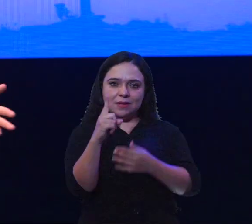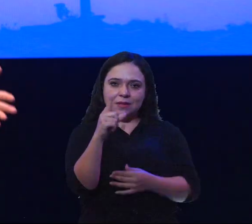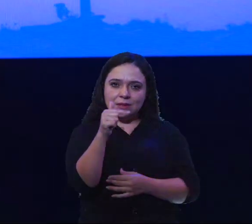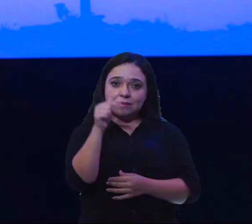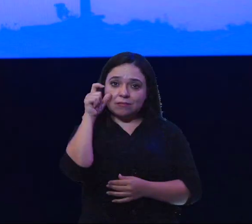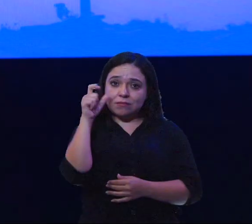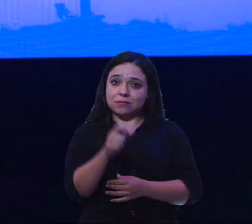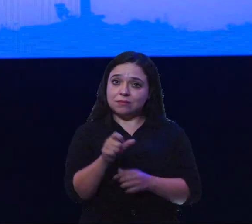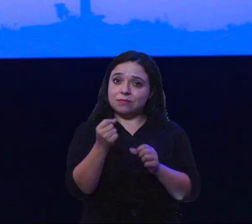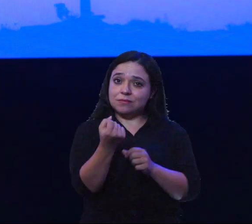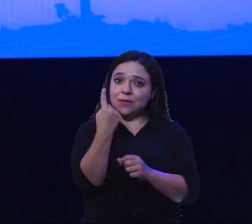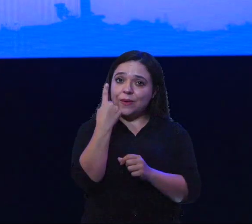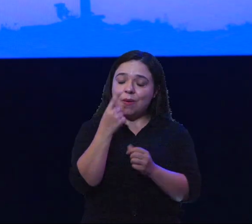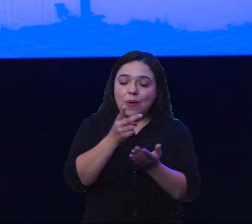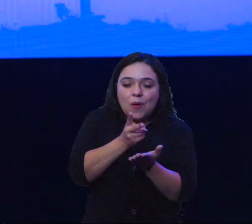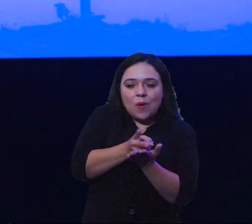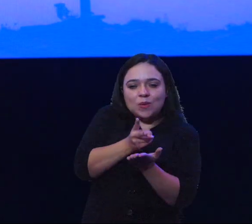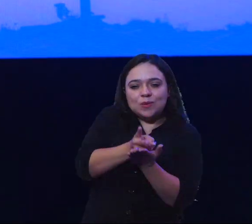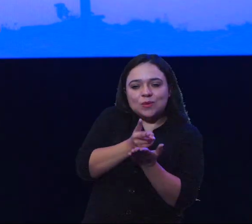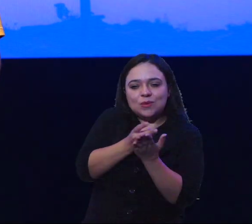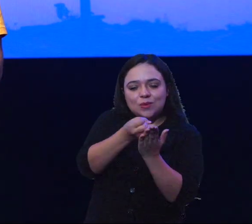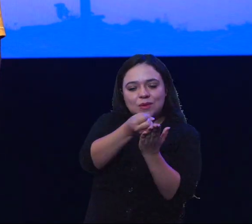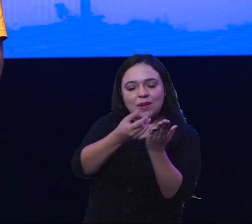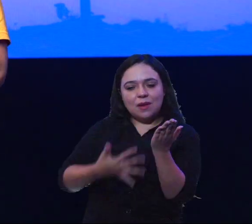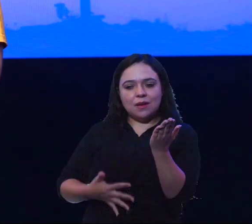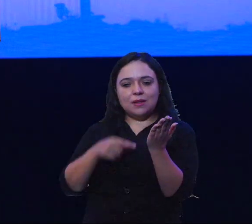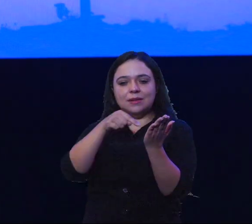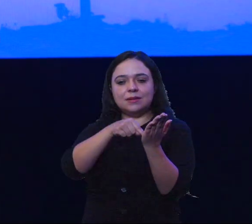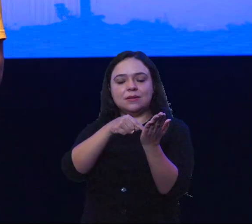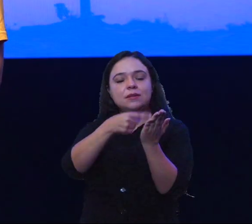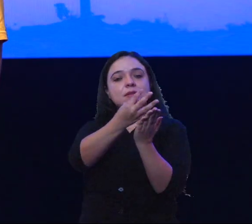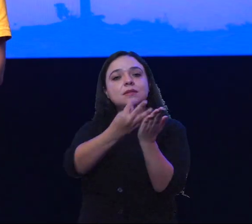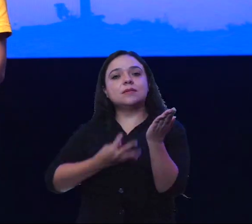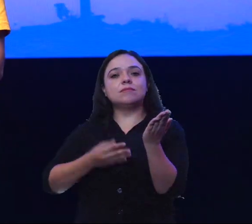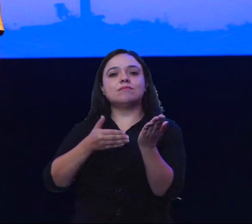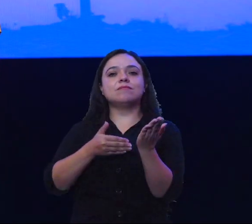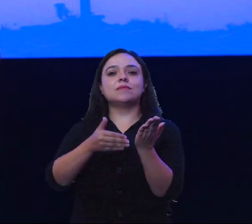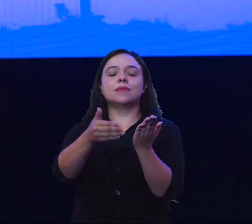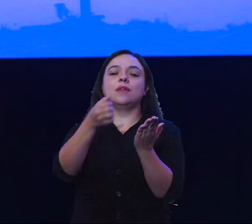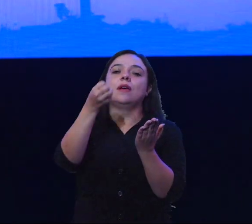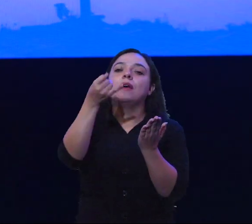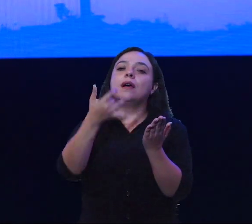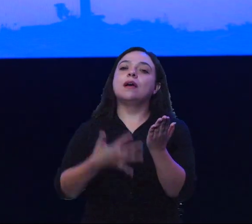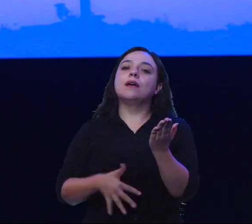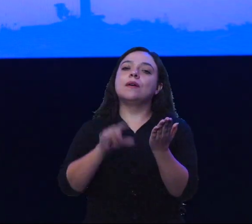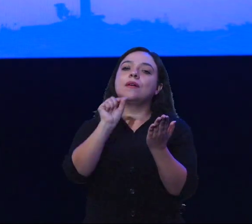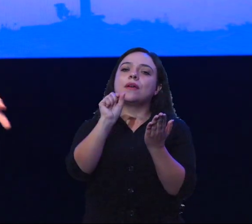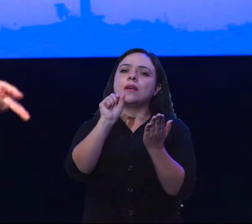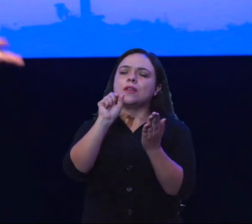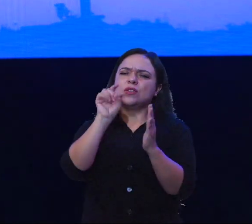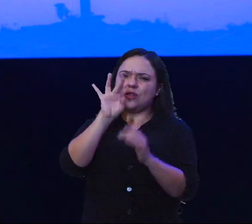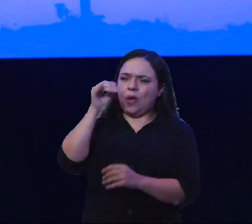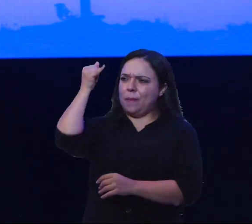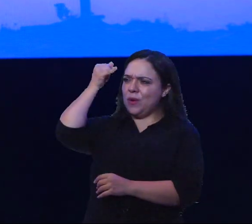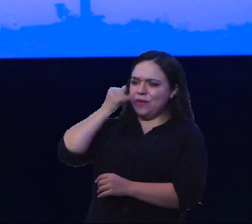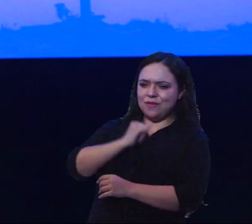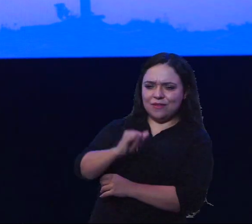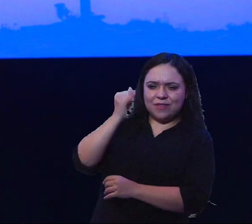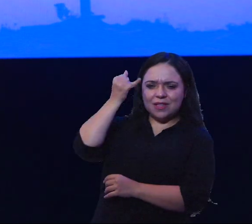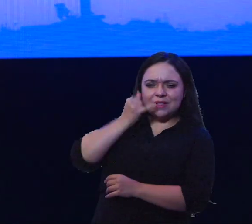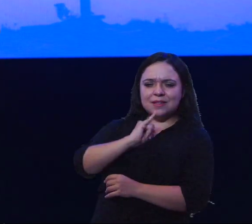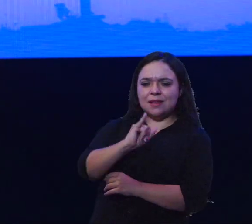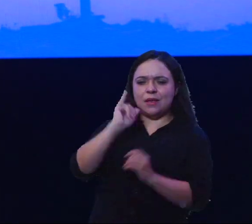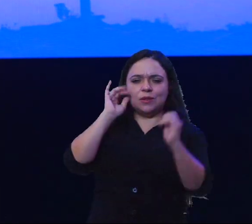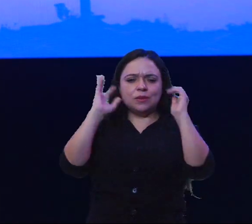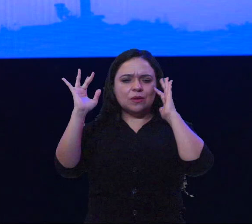mas a continuação no final daquela passagem vai dizer, em alguns versículos à frente, muito mais do que as profecias, os sonhos e as